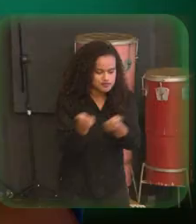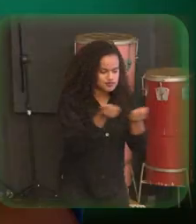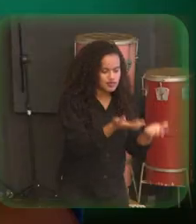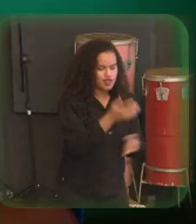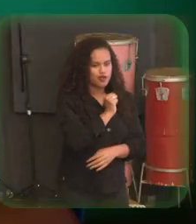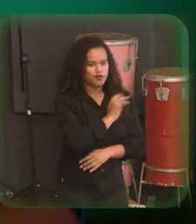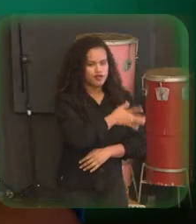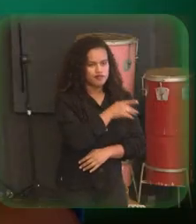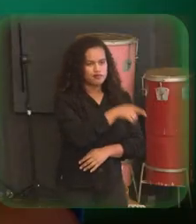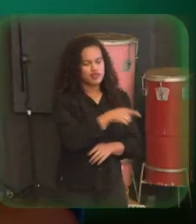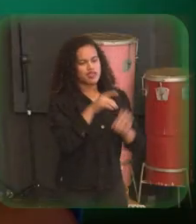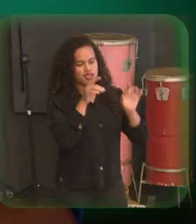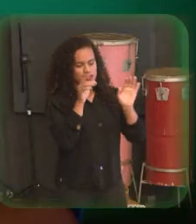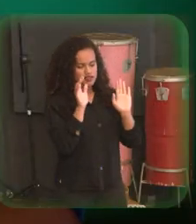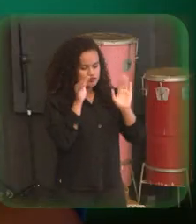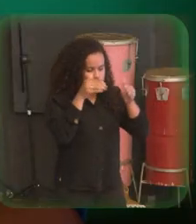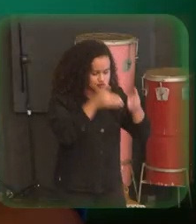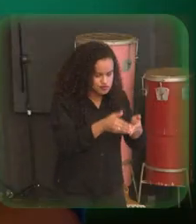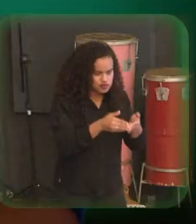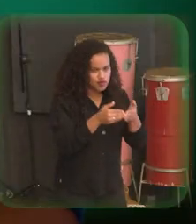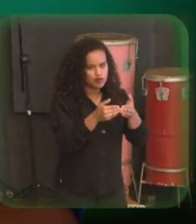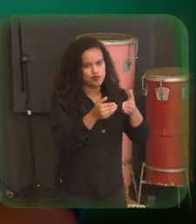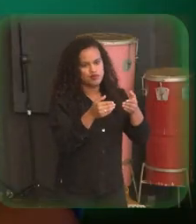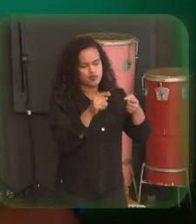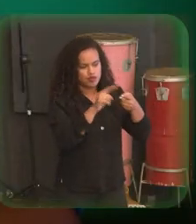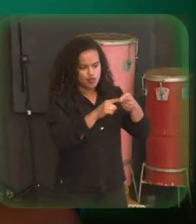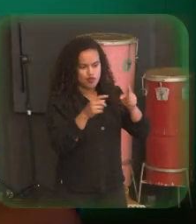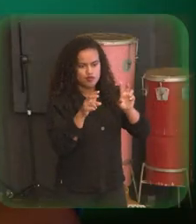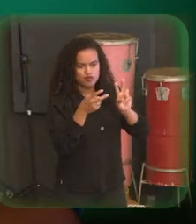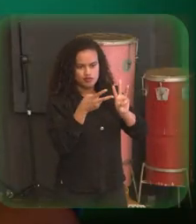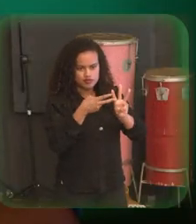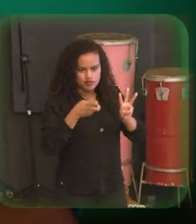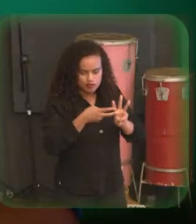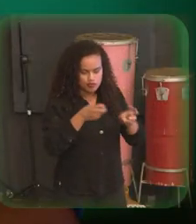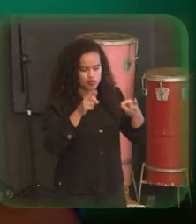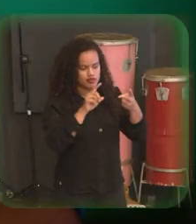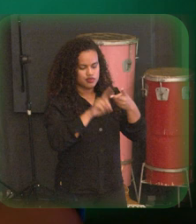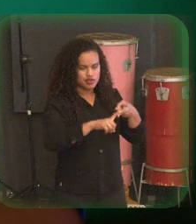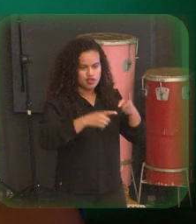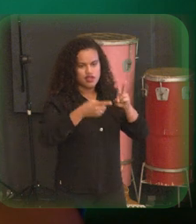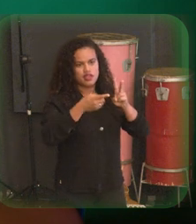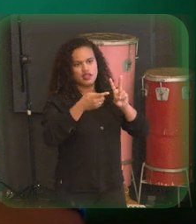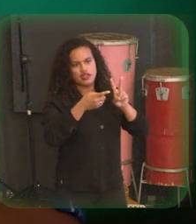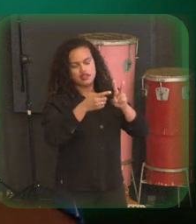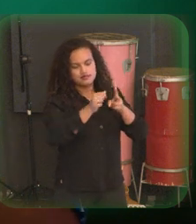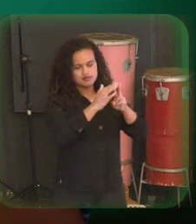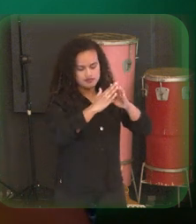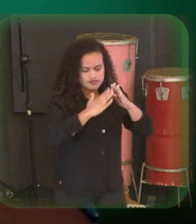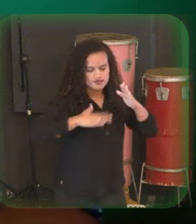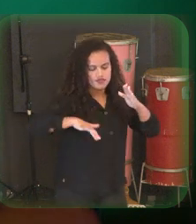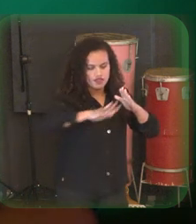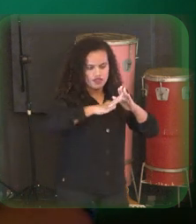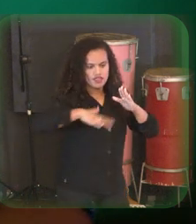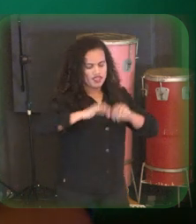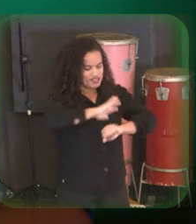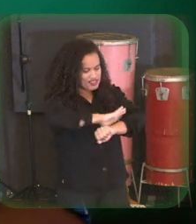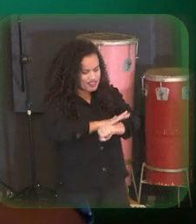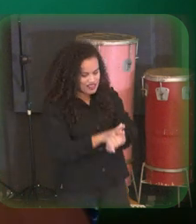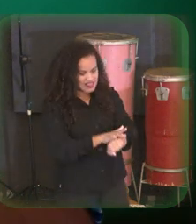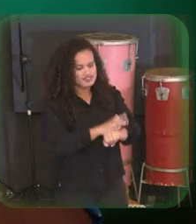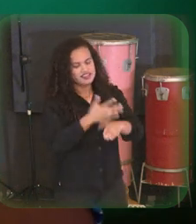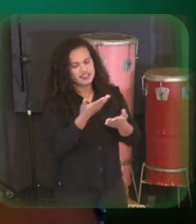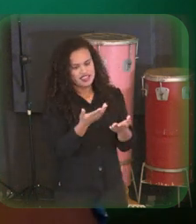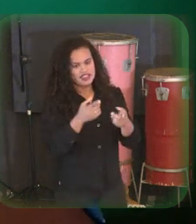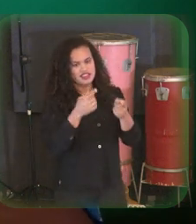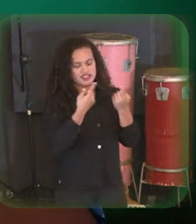Anália, especialização intercultural quilombola, indígena e antirracista, construída com as lideranças,